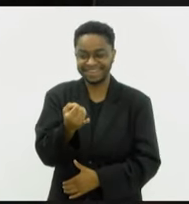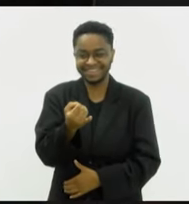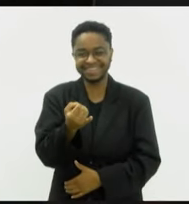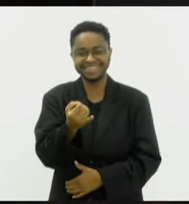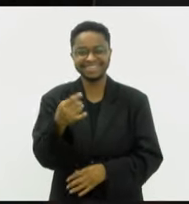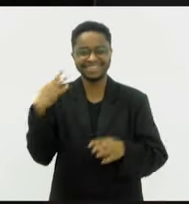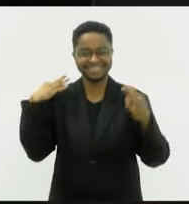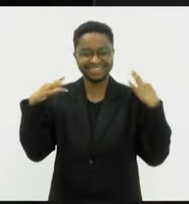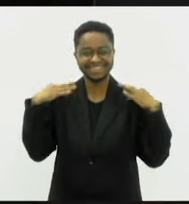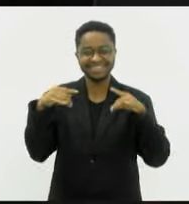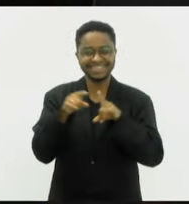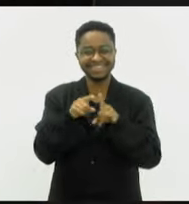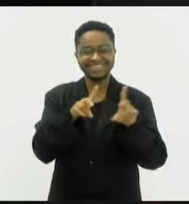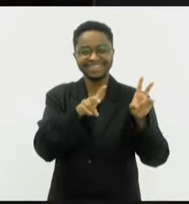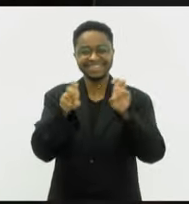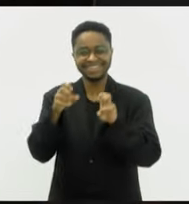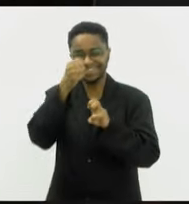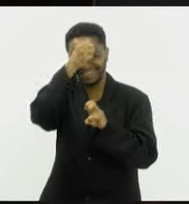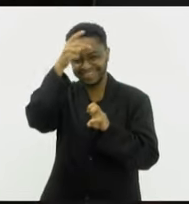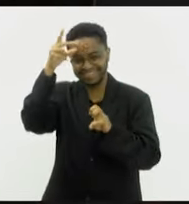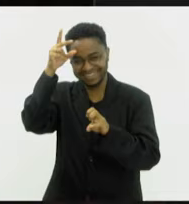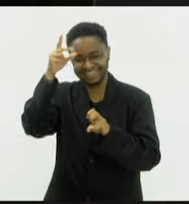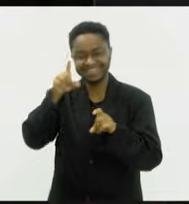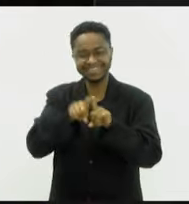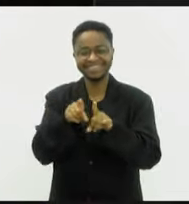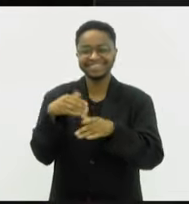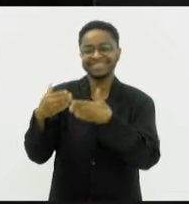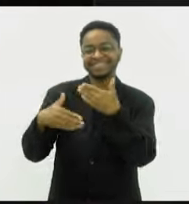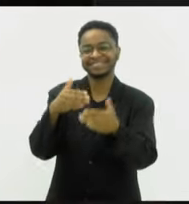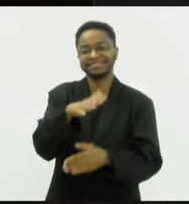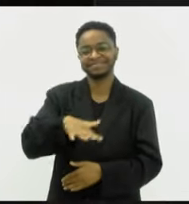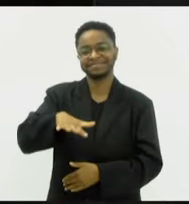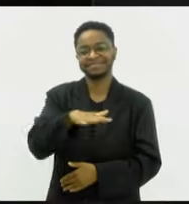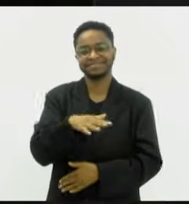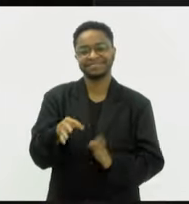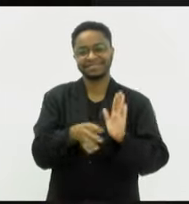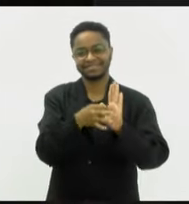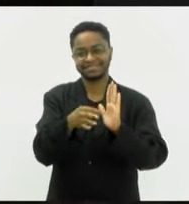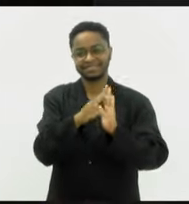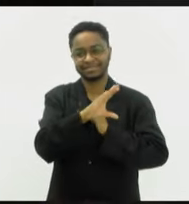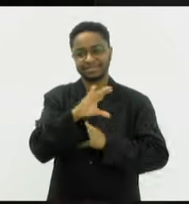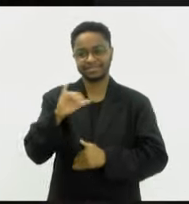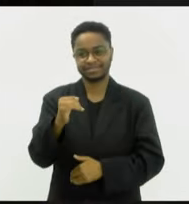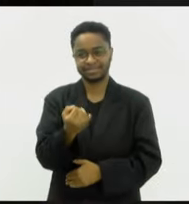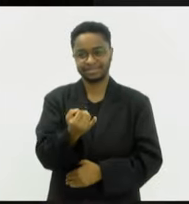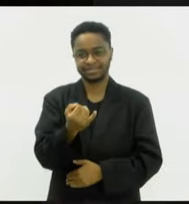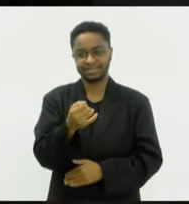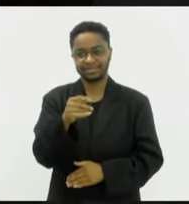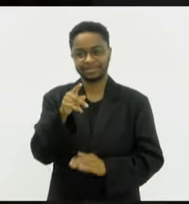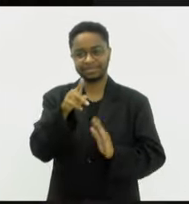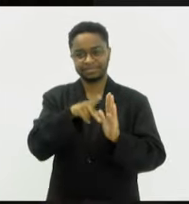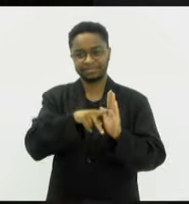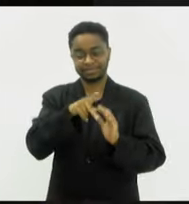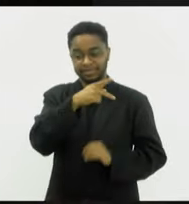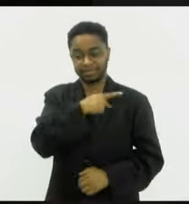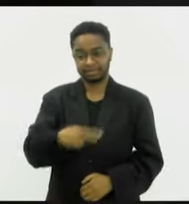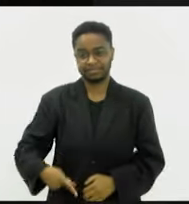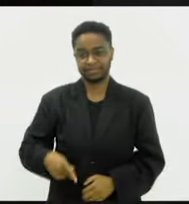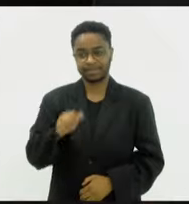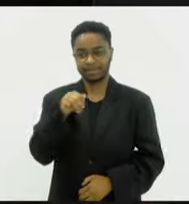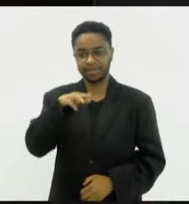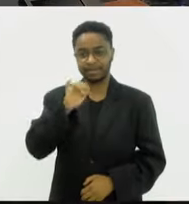Assuntos Municipais e Desenvolvimento Regional. Para emitir parecer pela Comissão de Constituição e Justiça, presidente, deputado Rodrigo